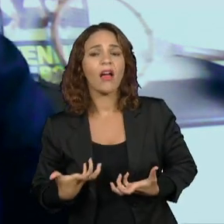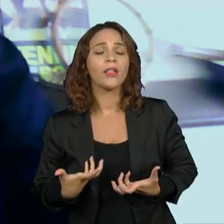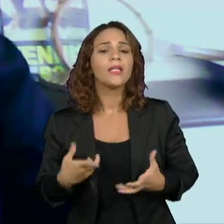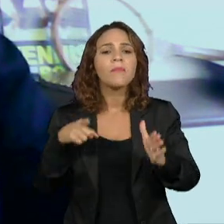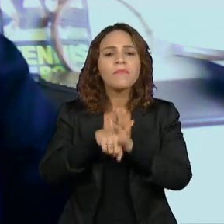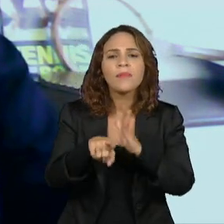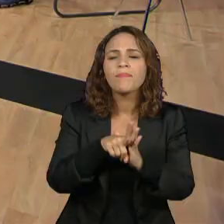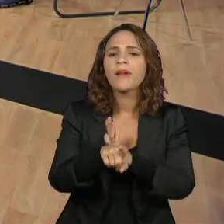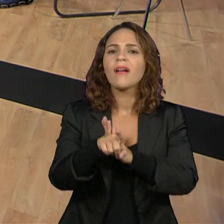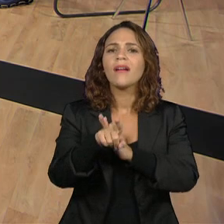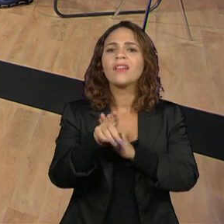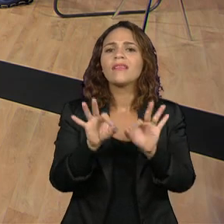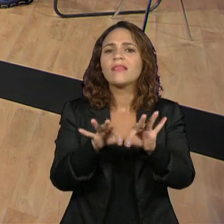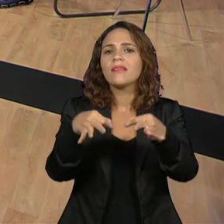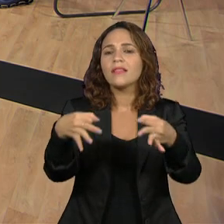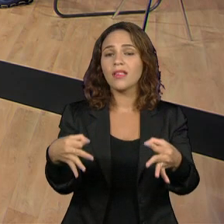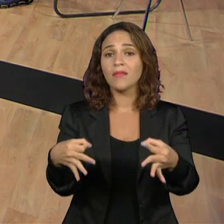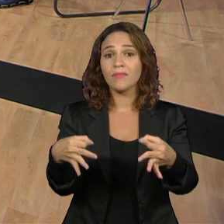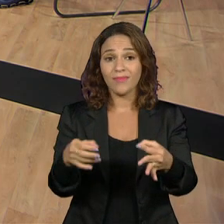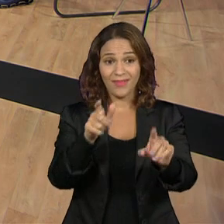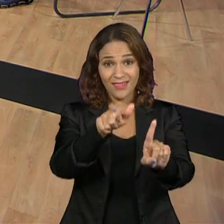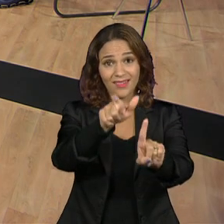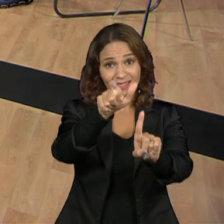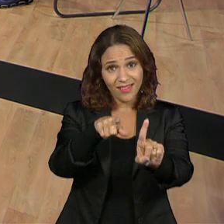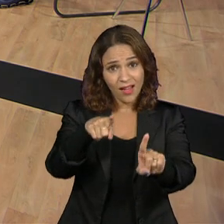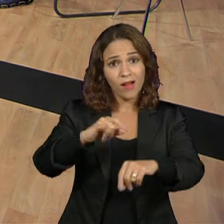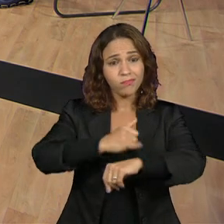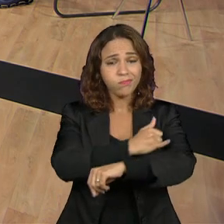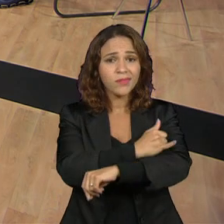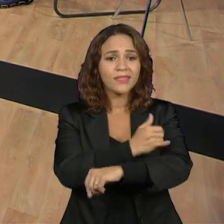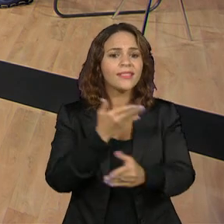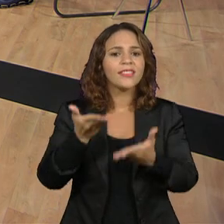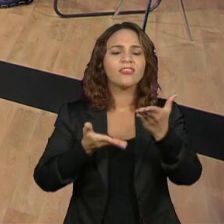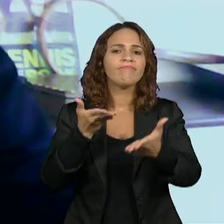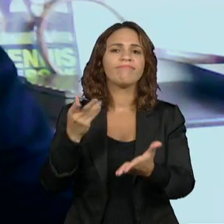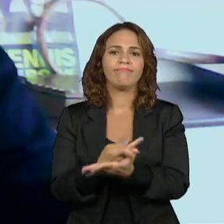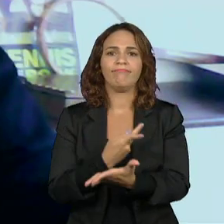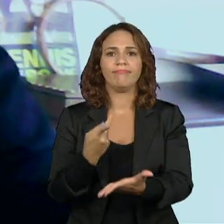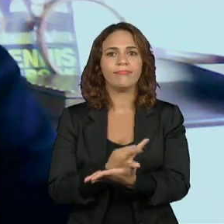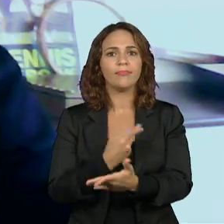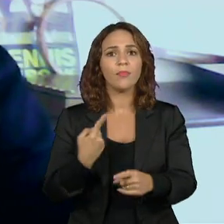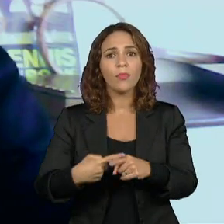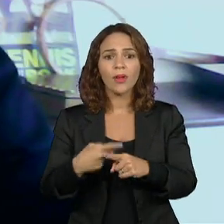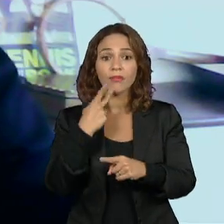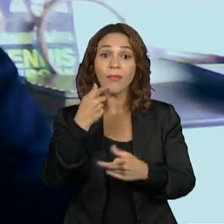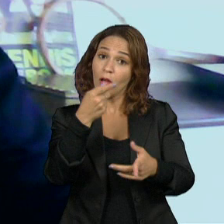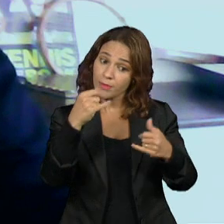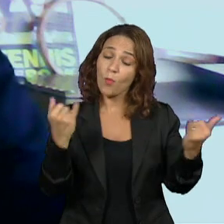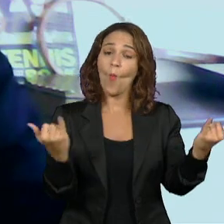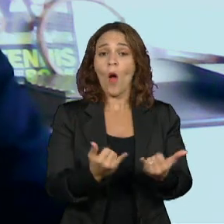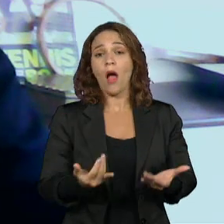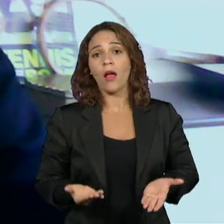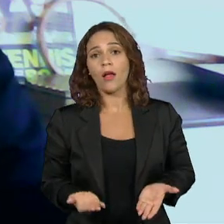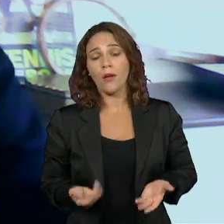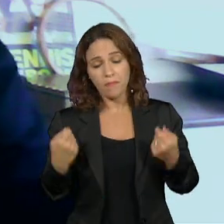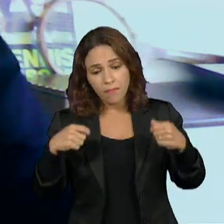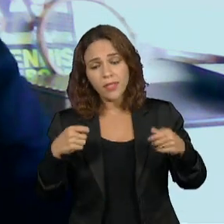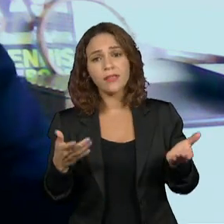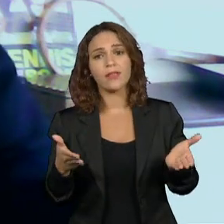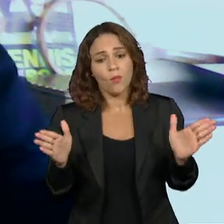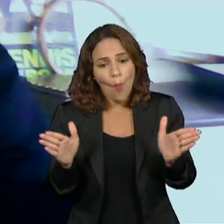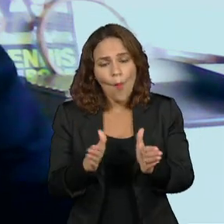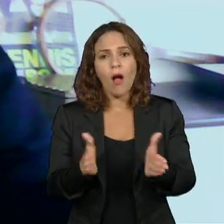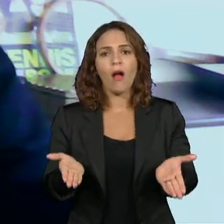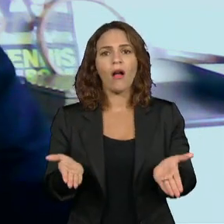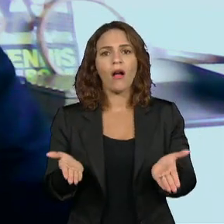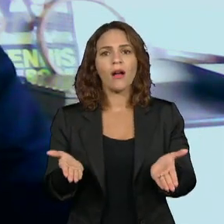acaba tratando o paciente de uma maneira errada, no sentido de falar assim, olha, você tem que perder peso. E aí